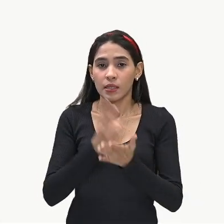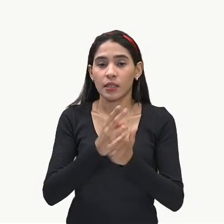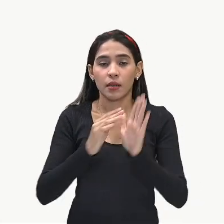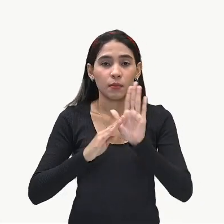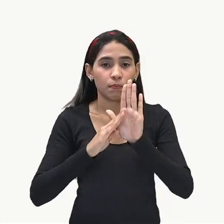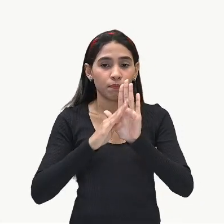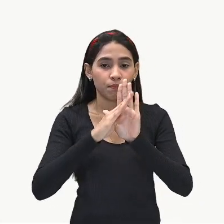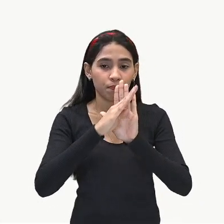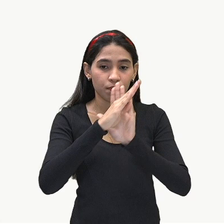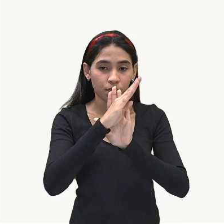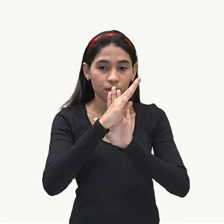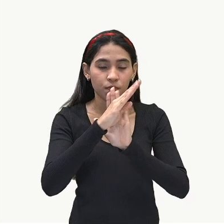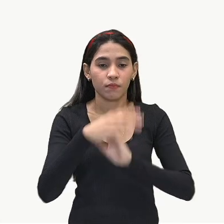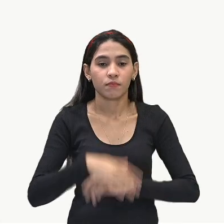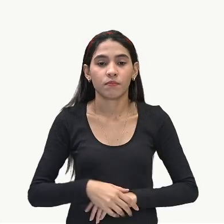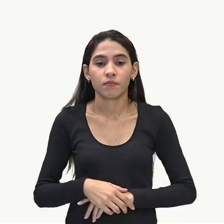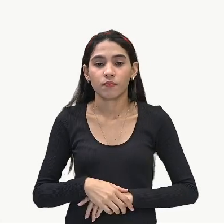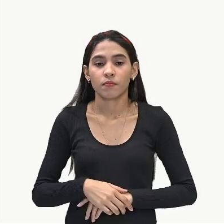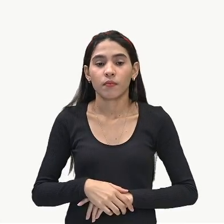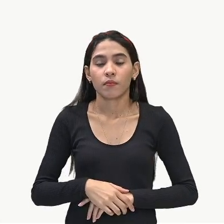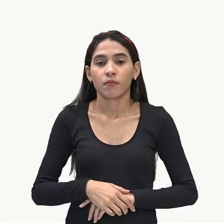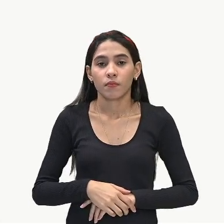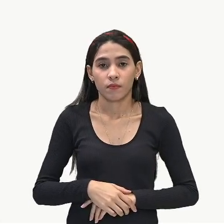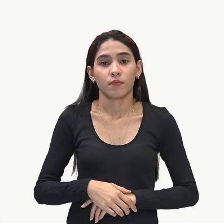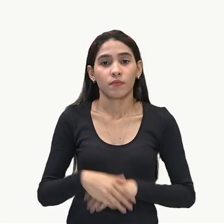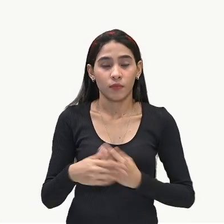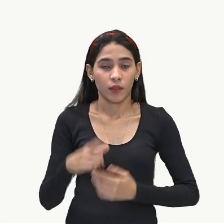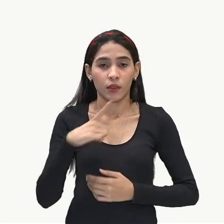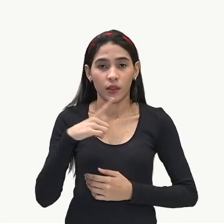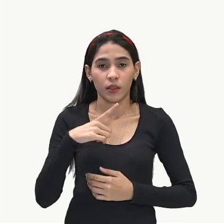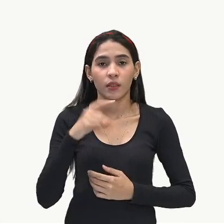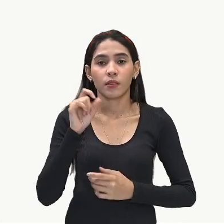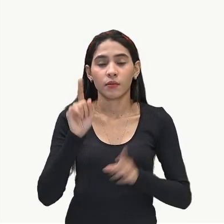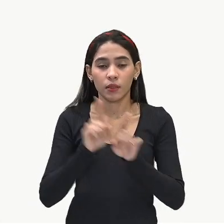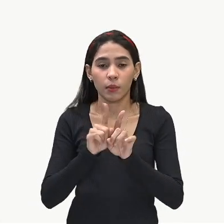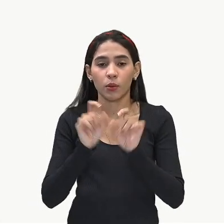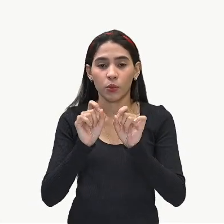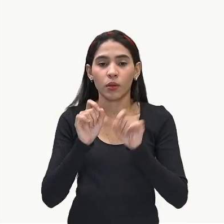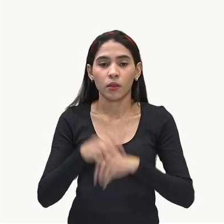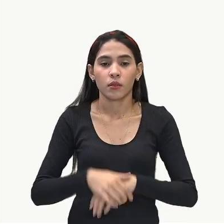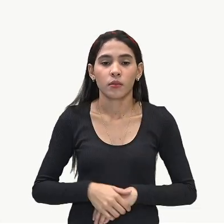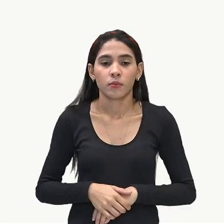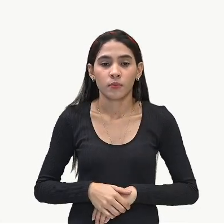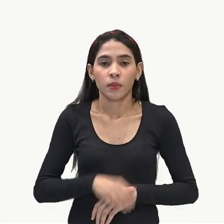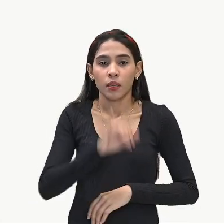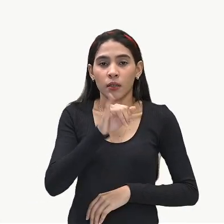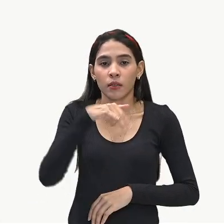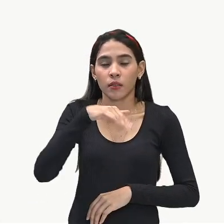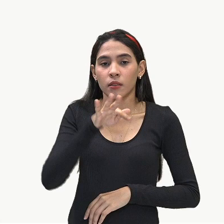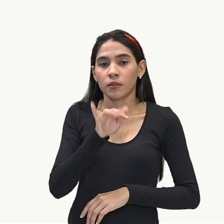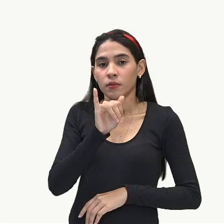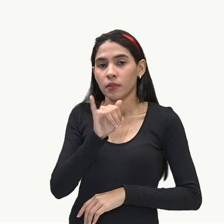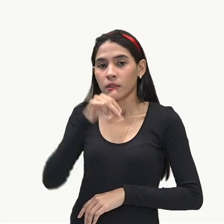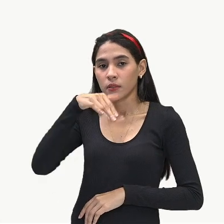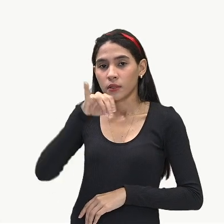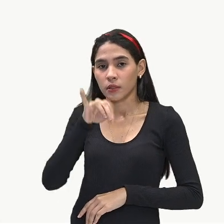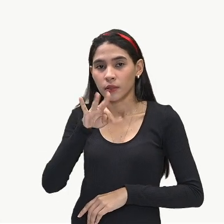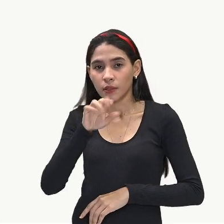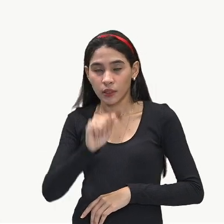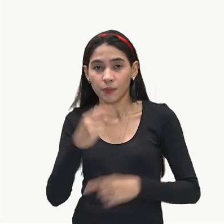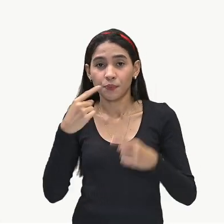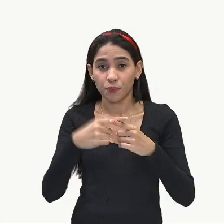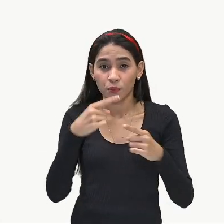maior. Então, além de ela ser uma sequência crescente, ela é também uma sequência infinita, tá? Porque